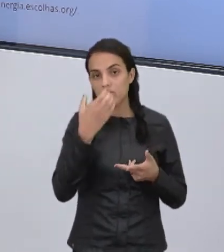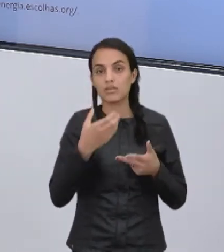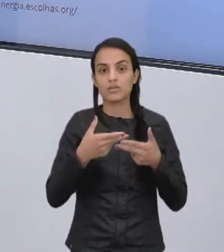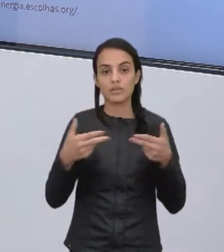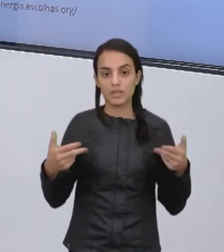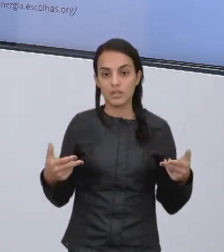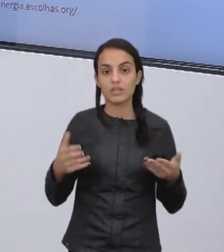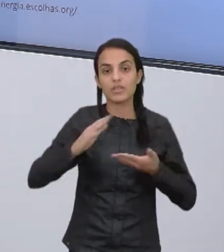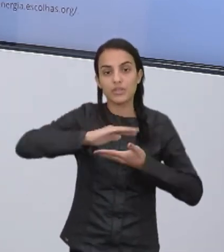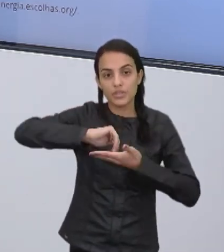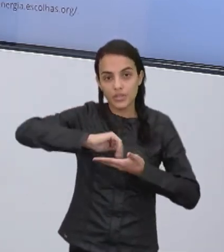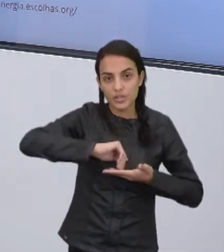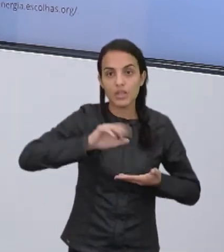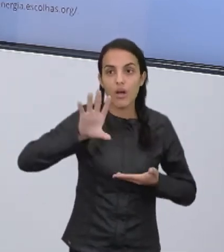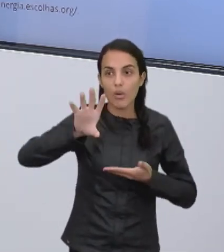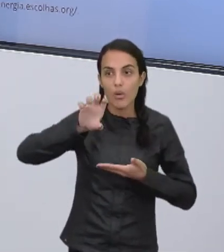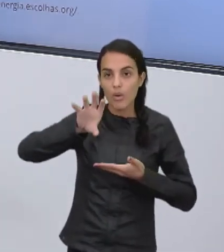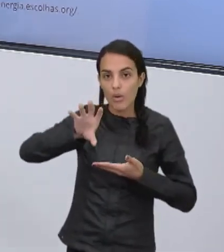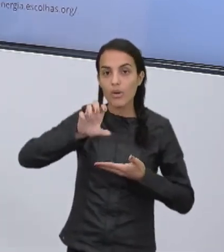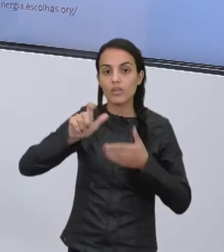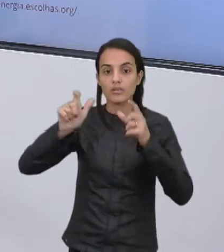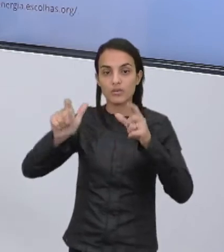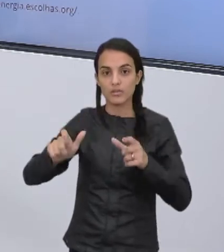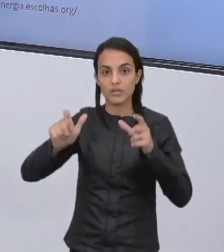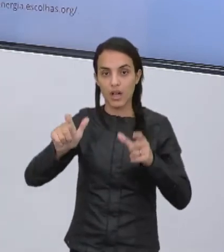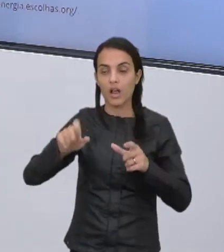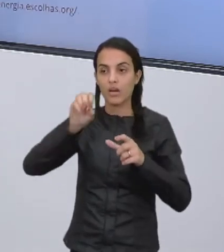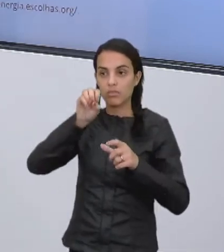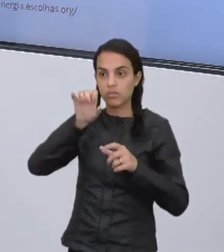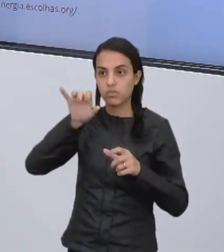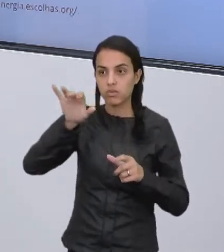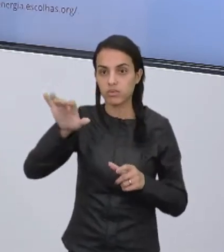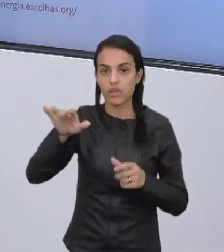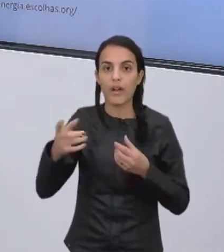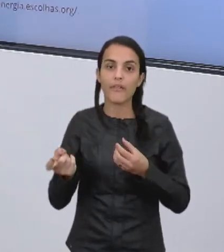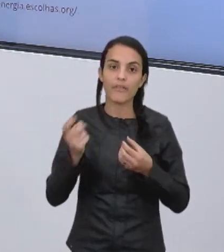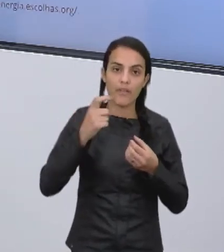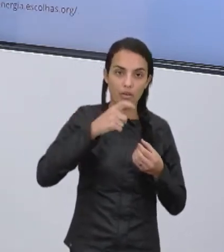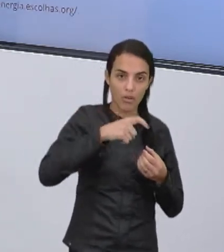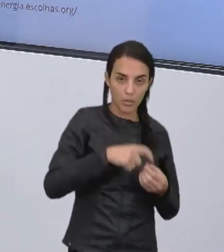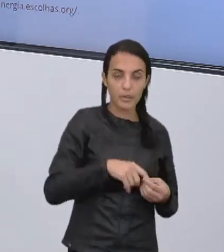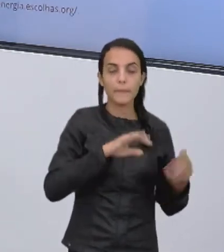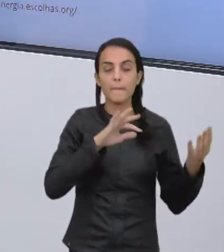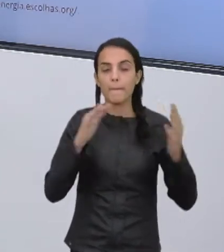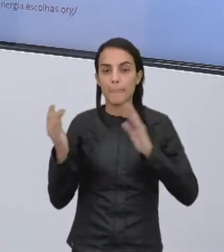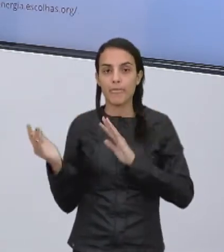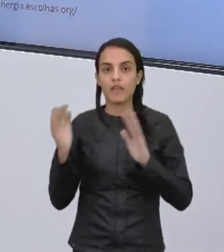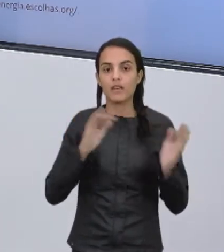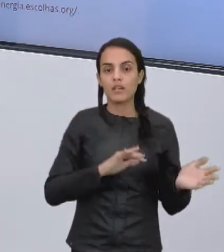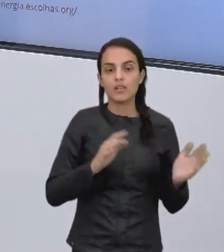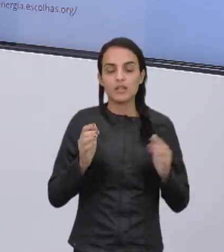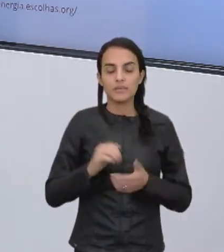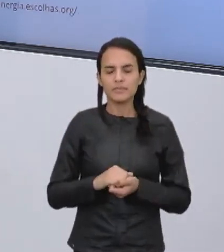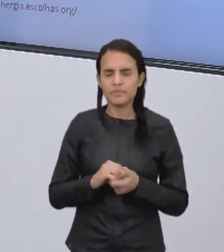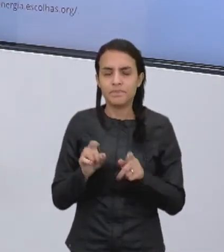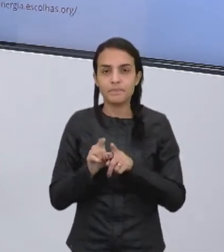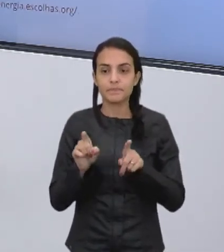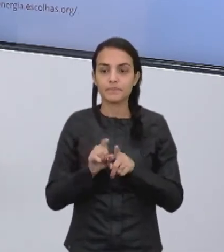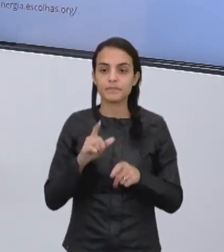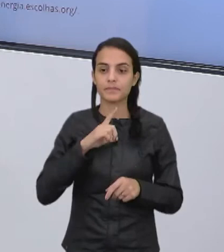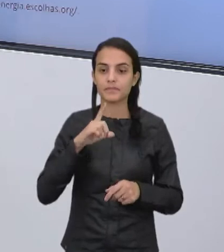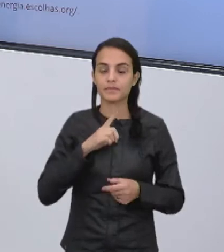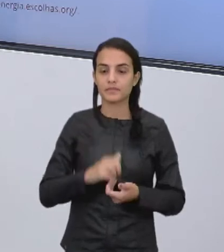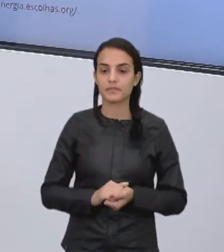ela retira do ambiente. Então o que ela libera, ela devolve. Né? Então, o que ela consome, ela